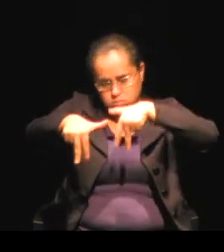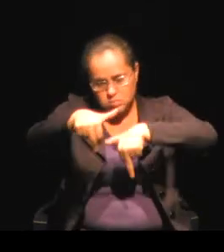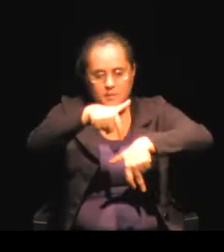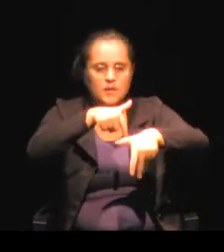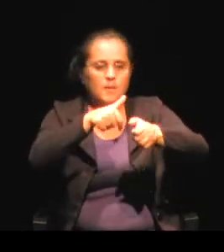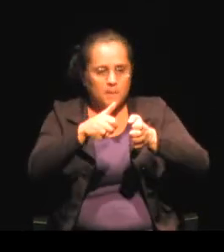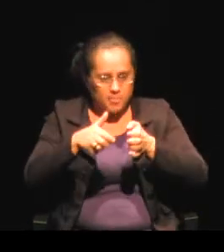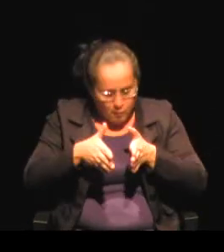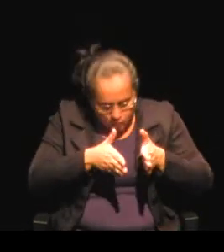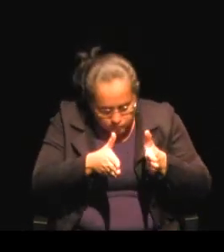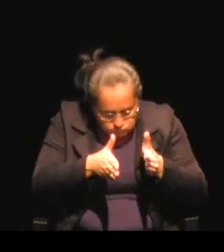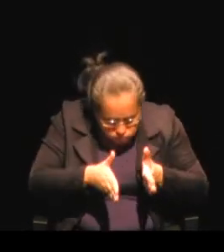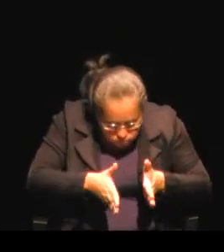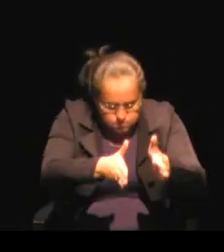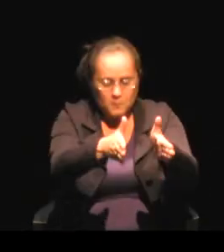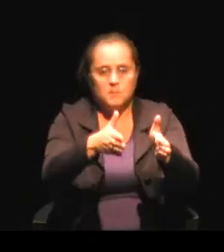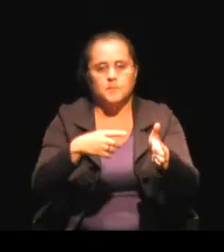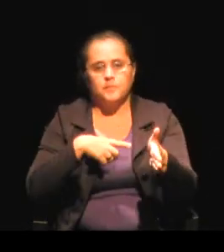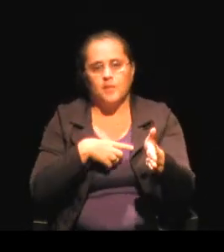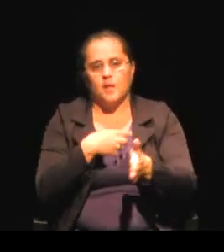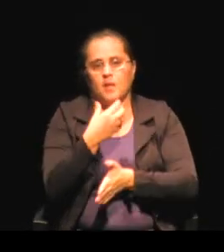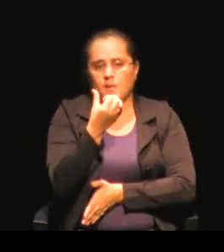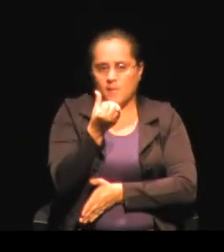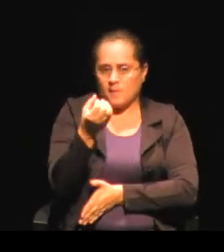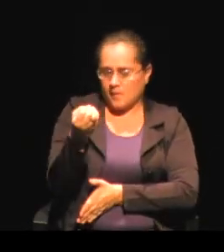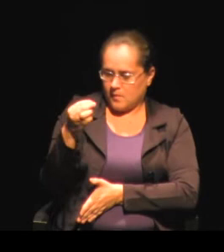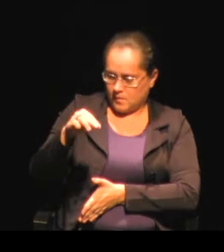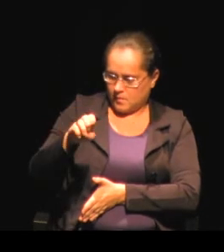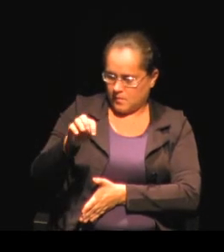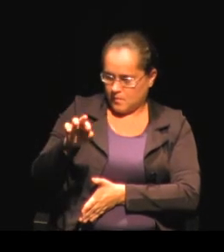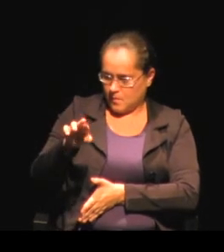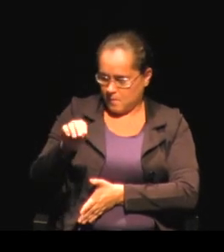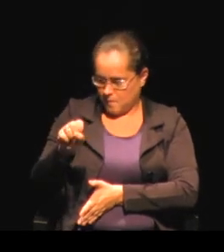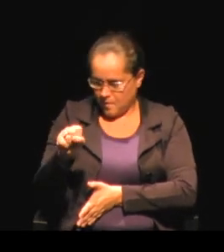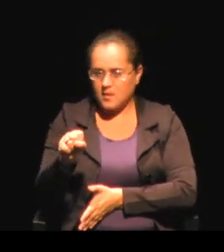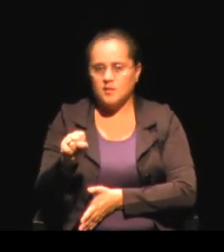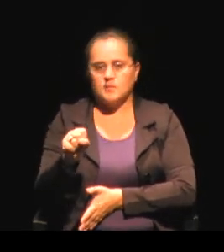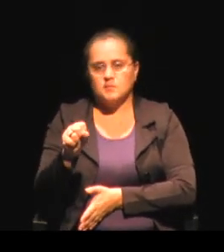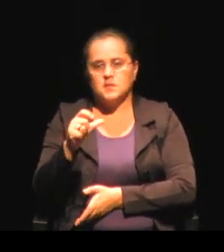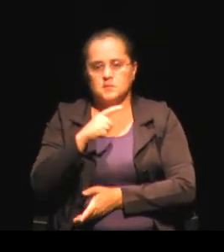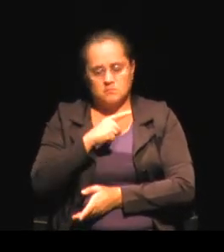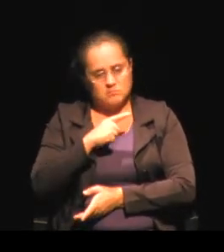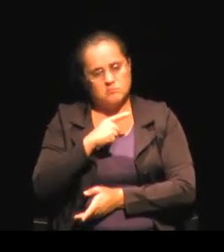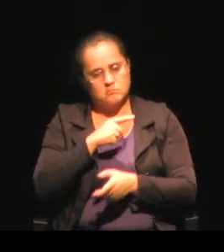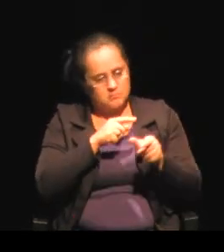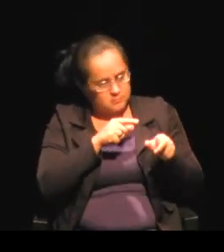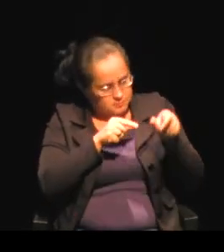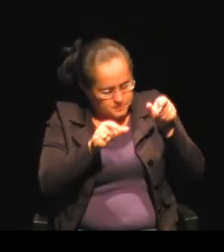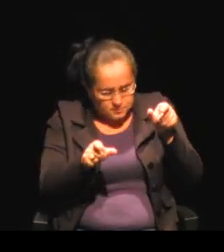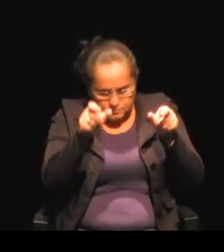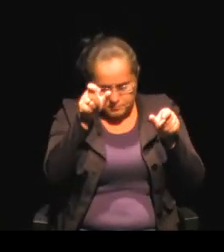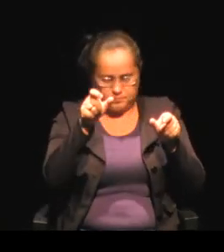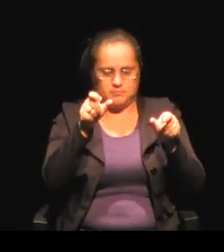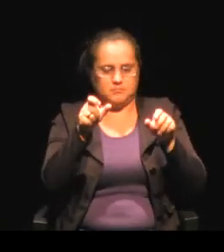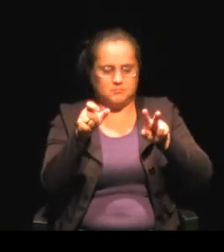enfim, o transeunte e tal, esse vão tem 60 metros. E a estrutura desse edifício são vigas, são duas